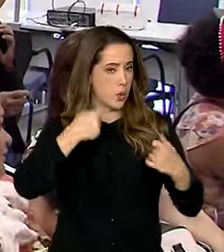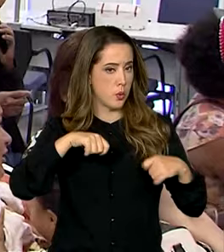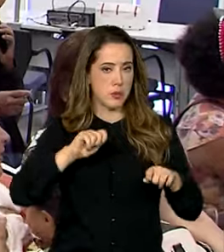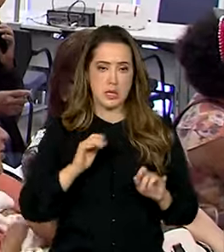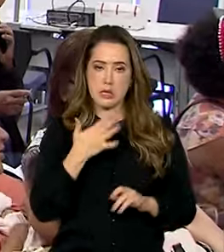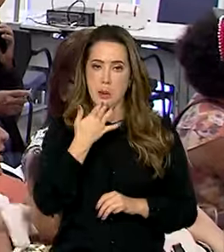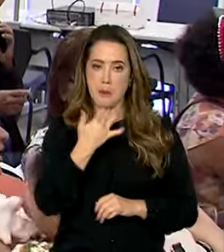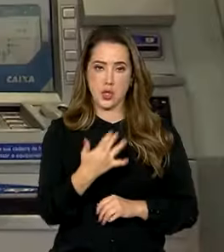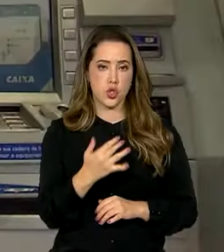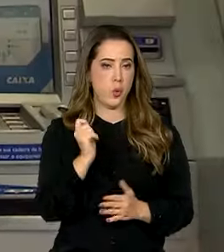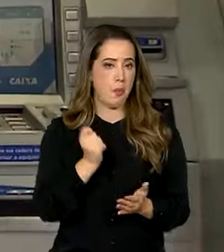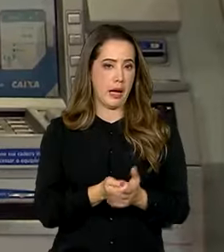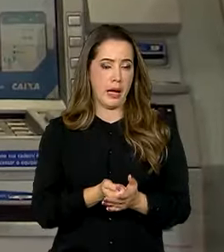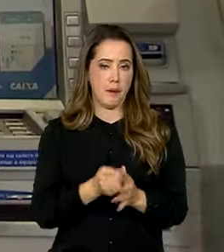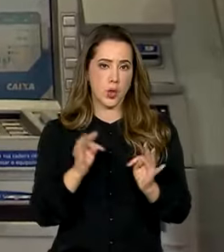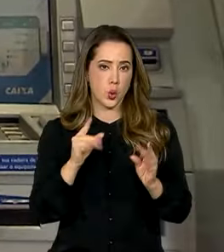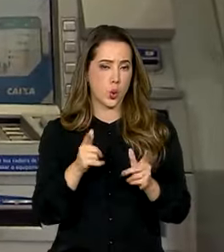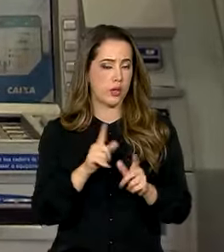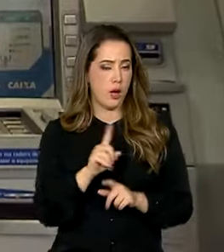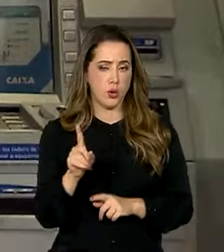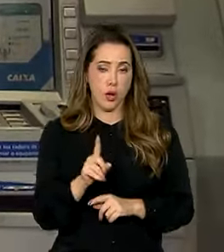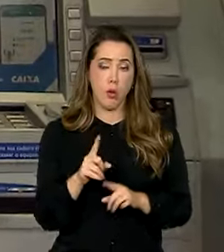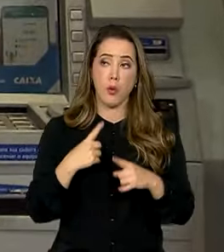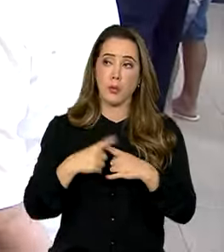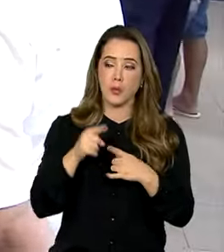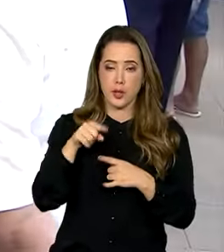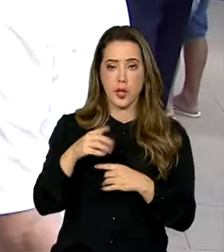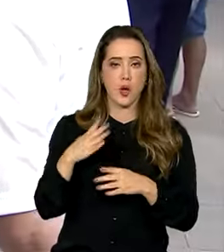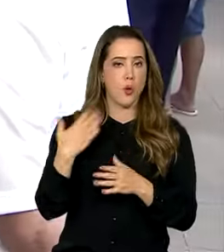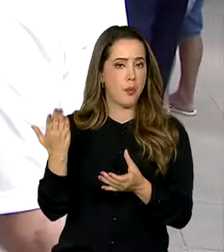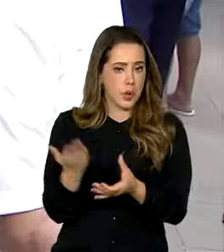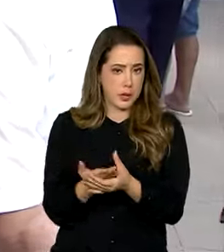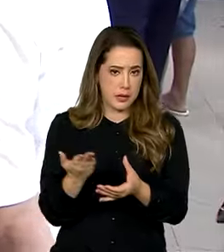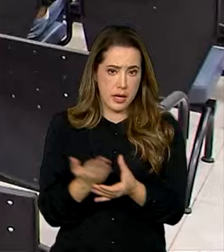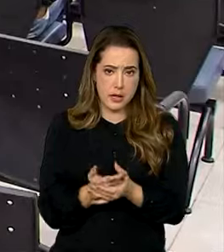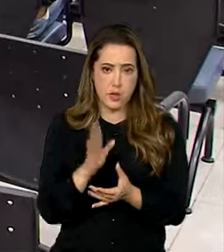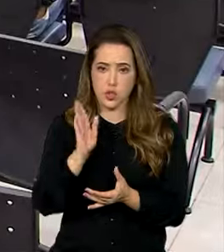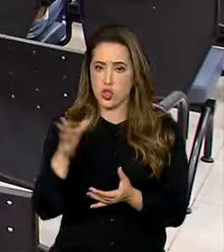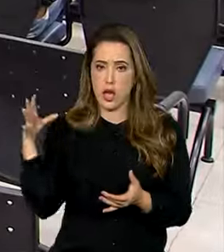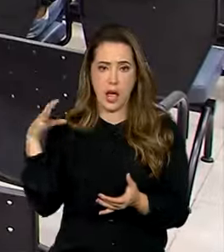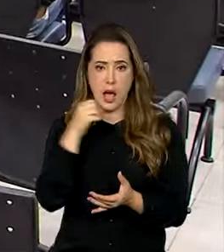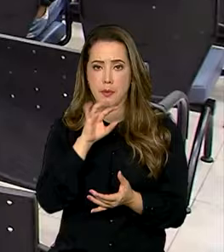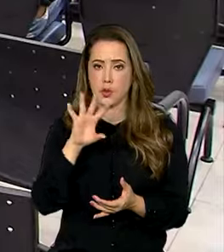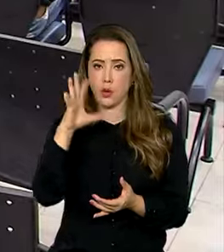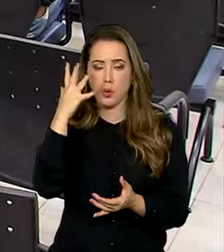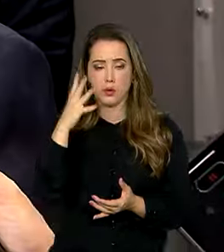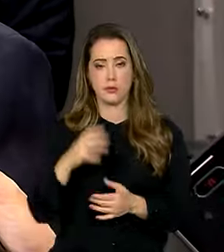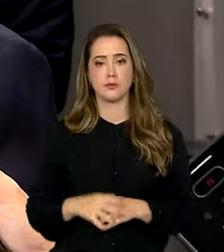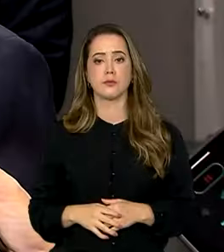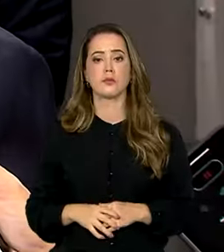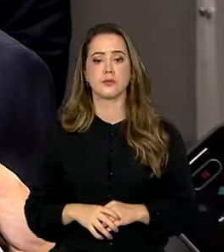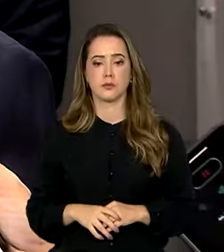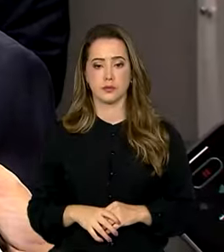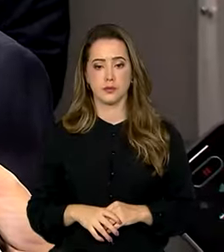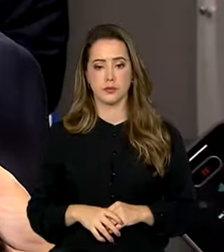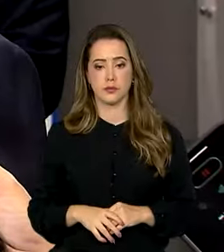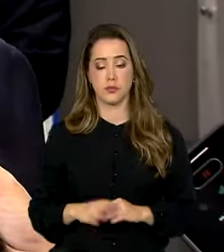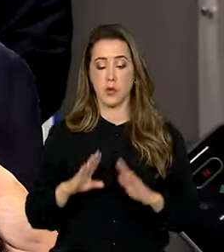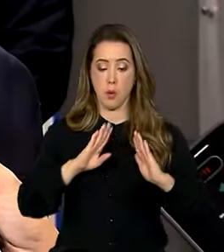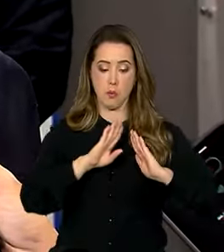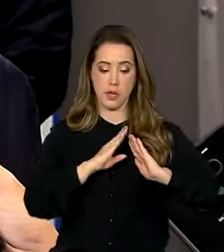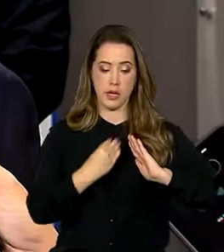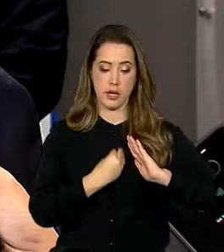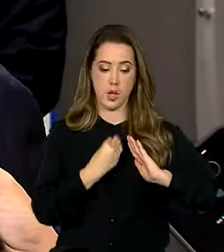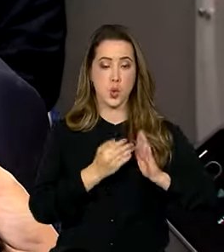necessário solicitar a quitação dos contratos. O processo será realizado de maneira automática. O Minha Casa Minha Vida,